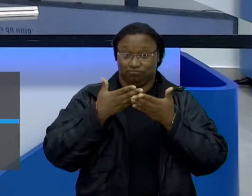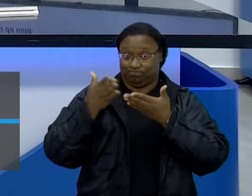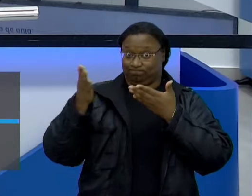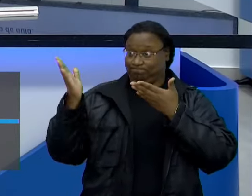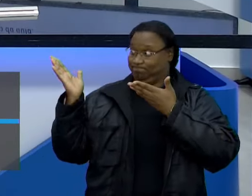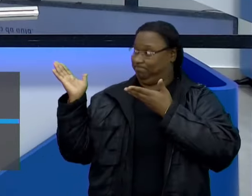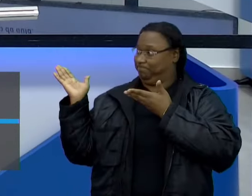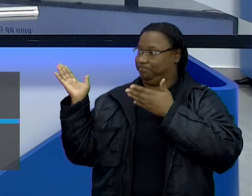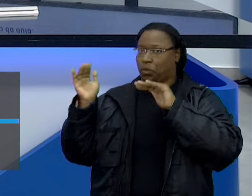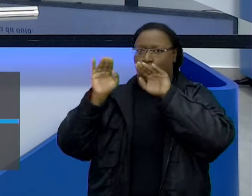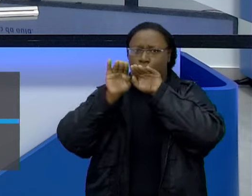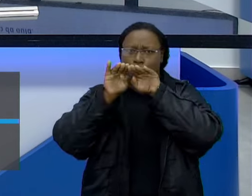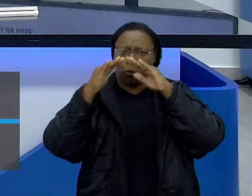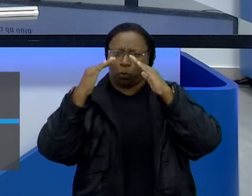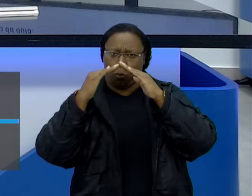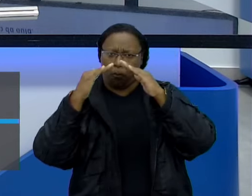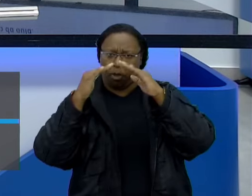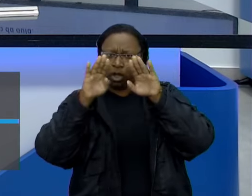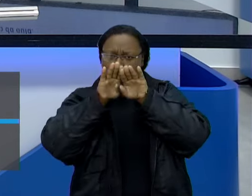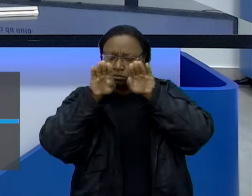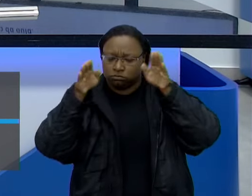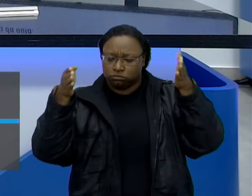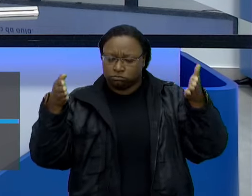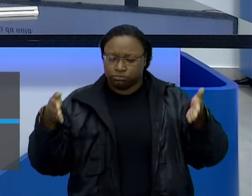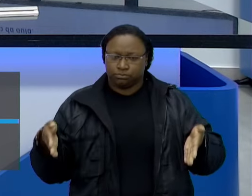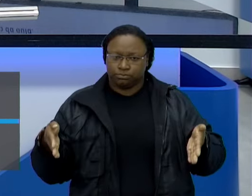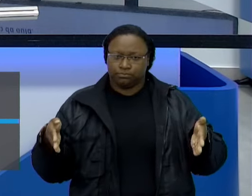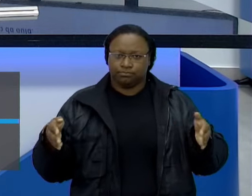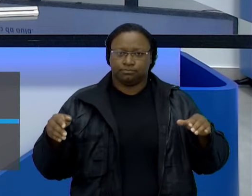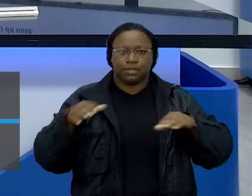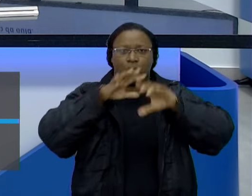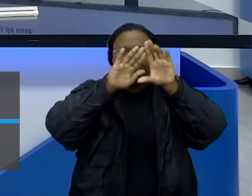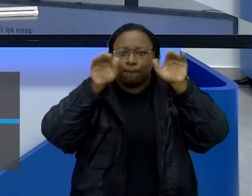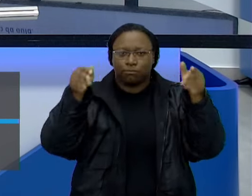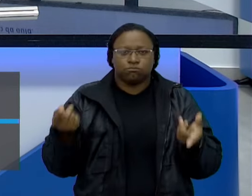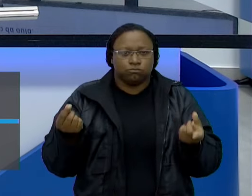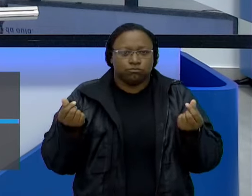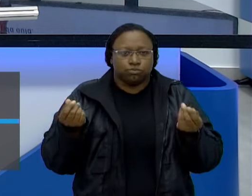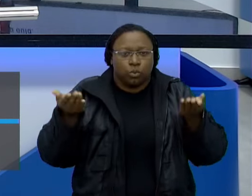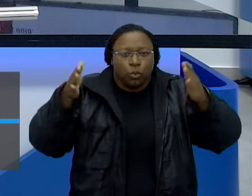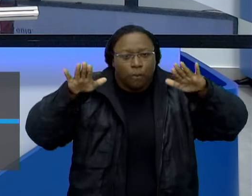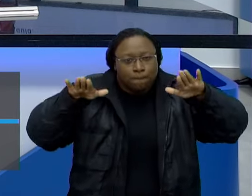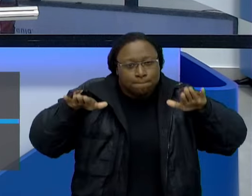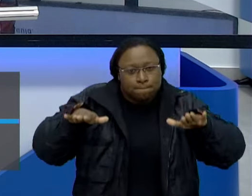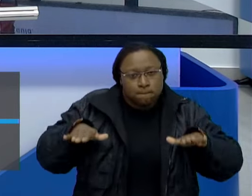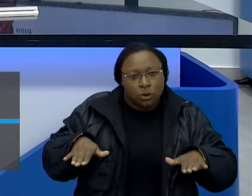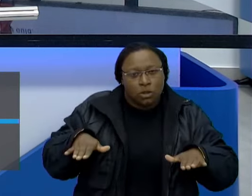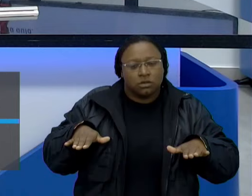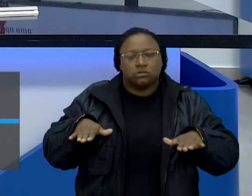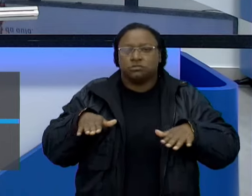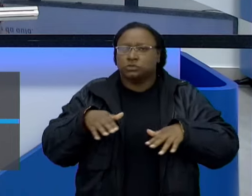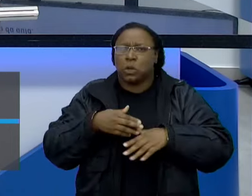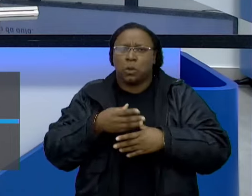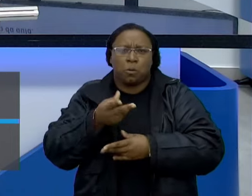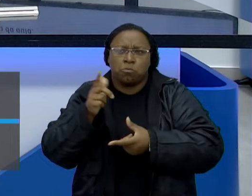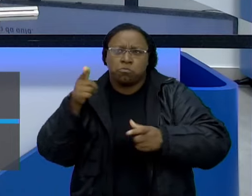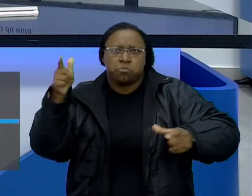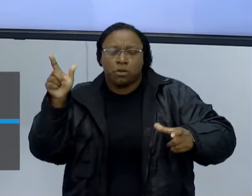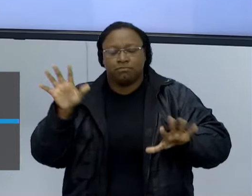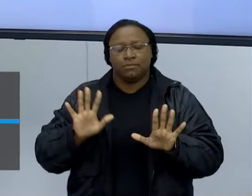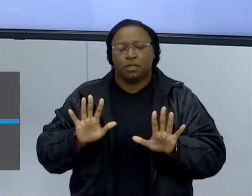casa protótipo, mas com material de baixo custo, ó. Não vai precisar fazer grandes coisas, a gente aproveita